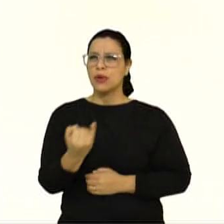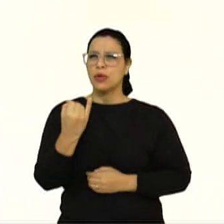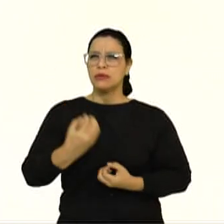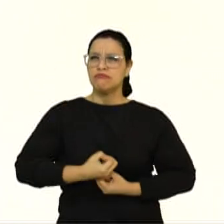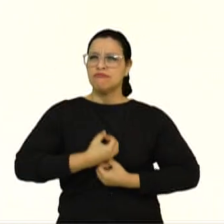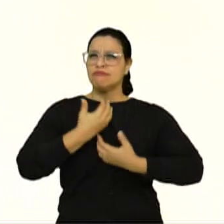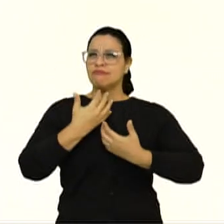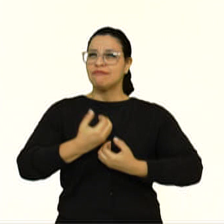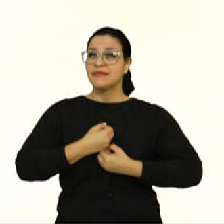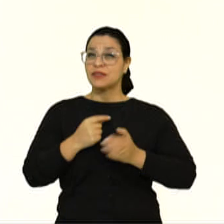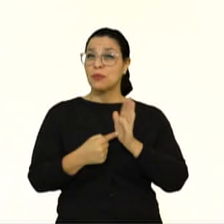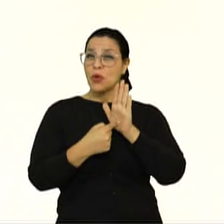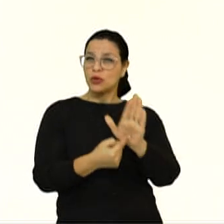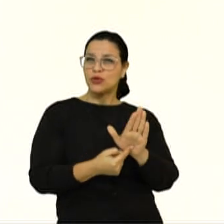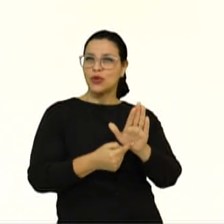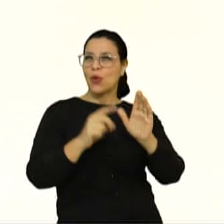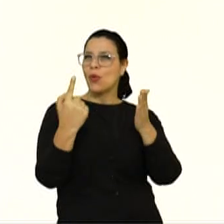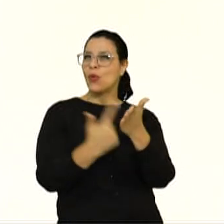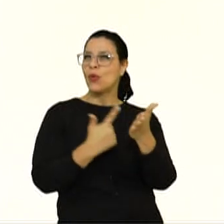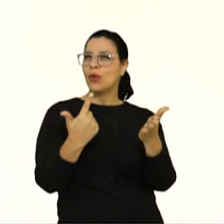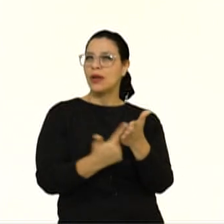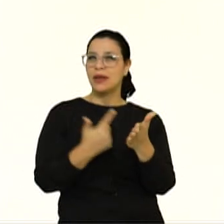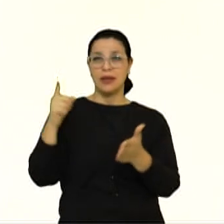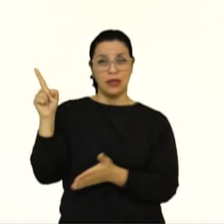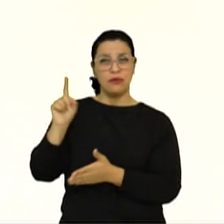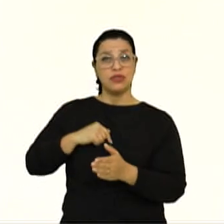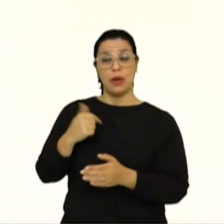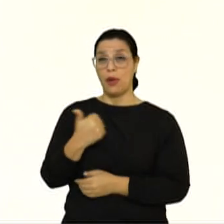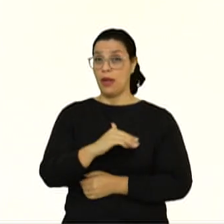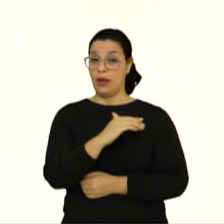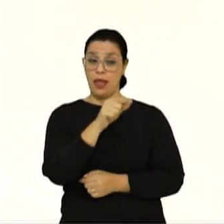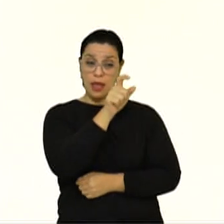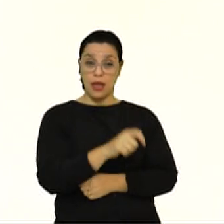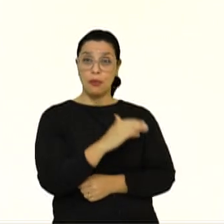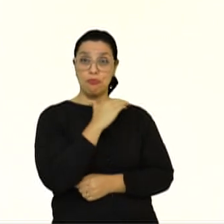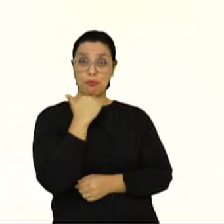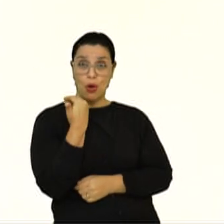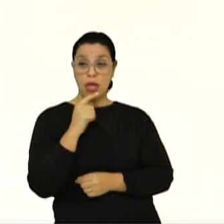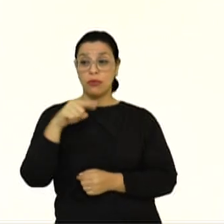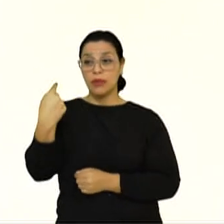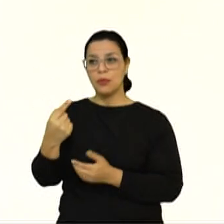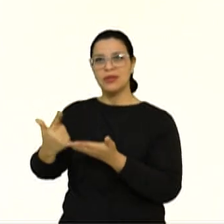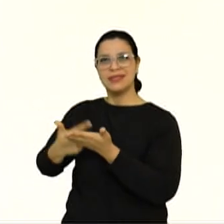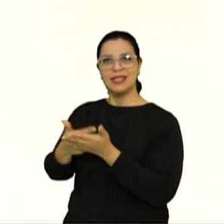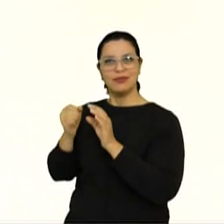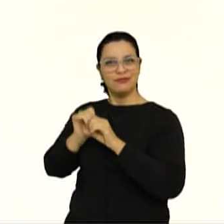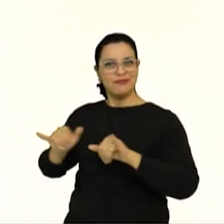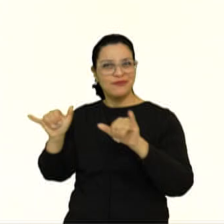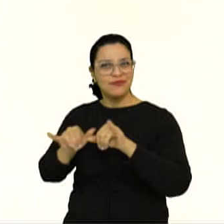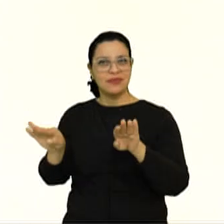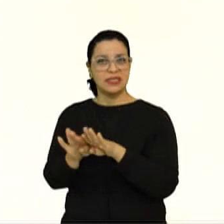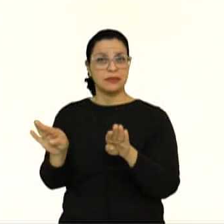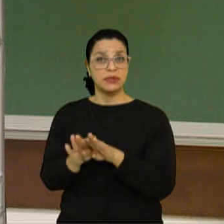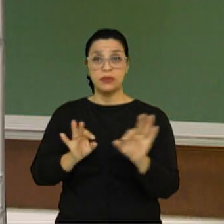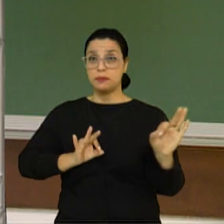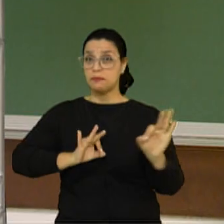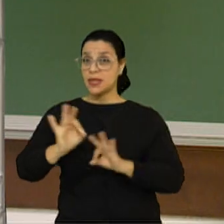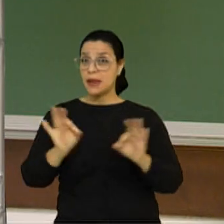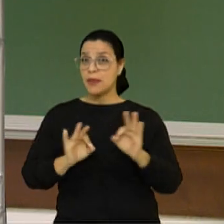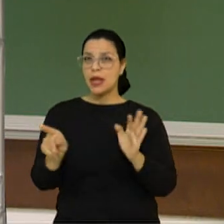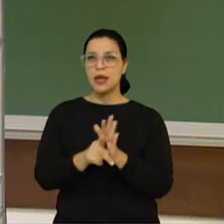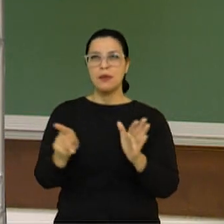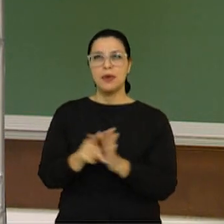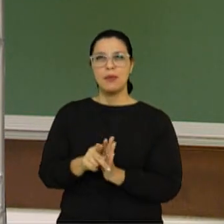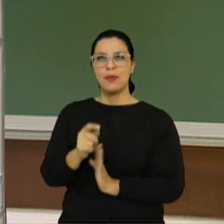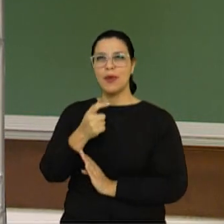quintessência. Foi publicado no livro póstumo, ou seja, após a morte do poeta. E vamos lá, prepara para o francês